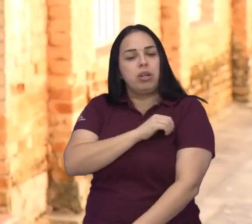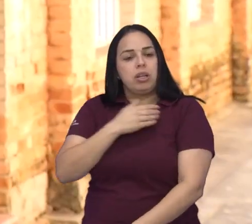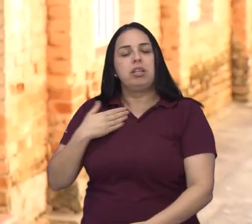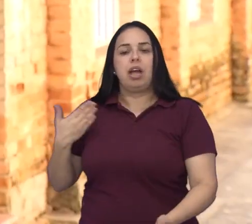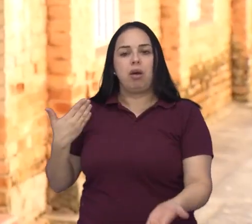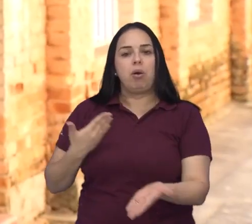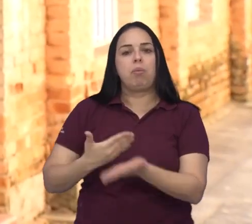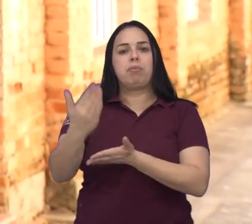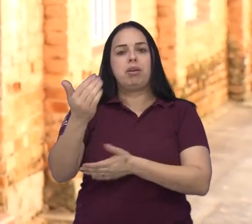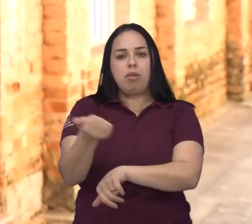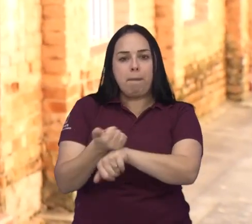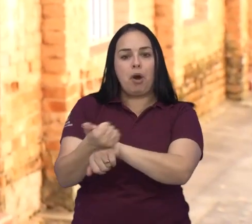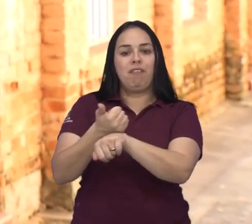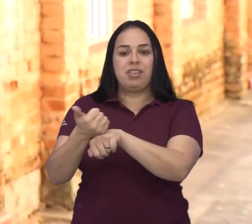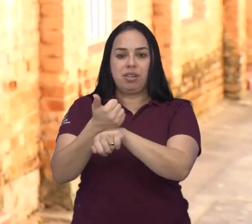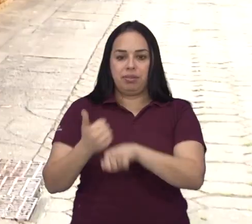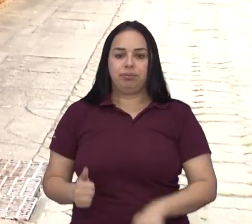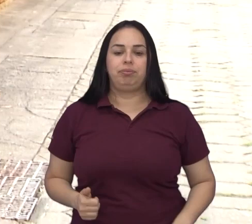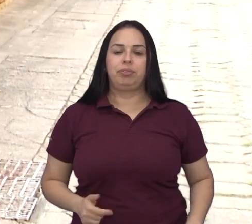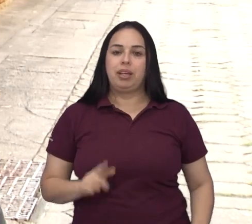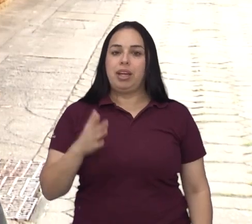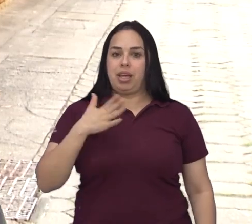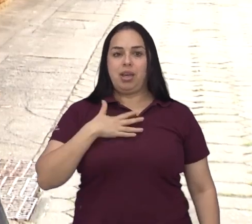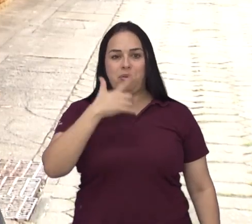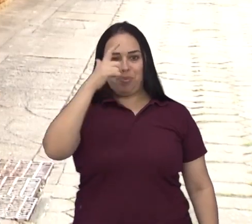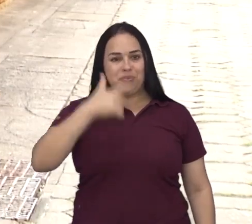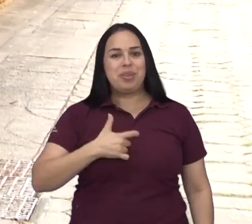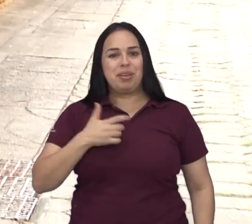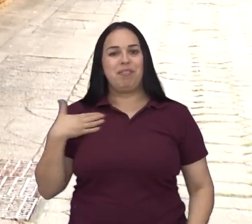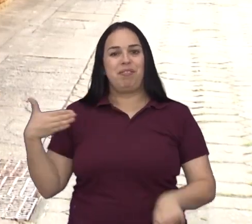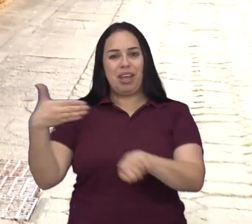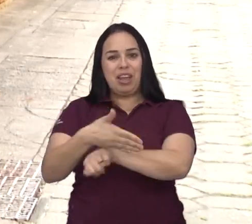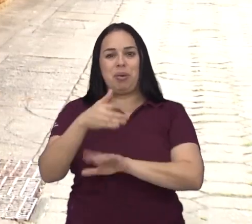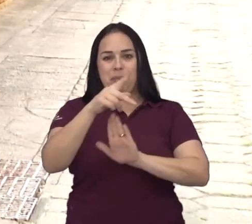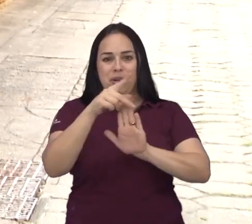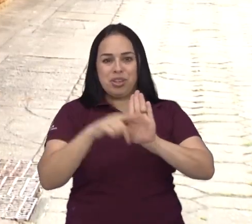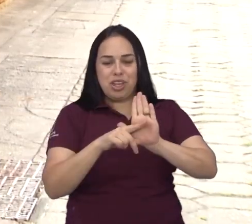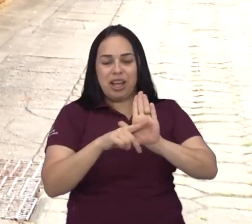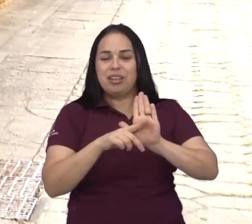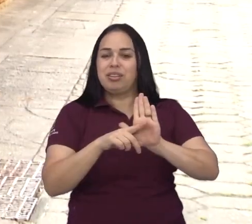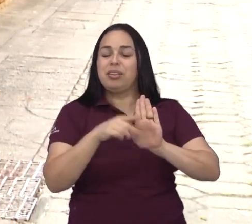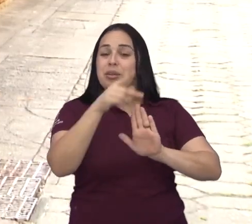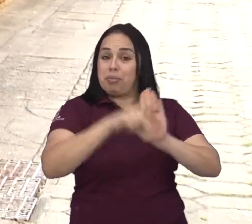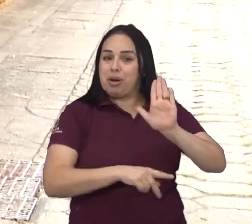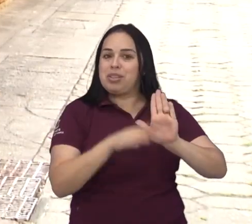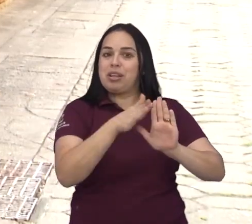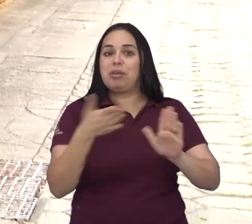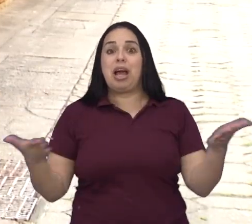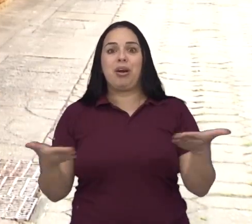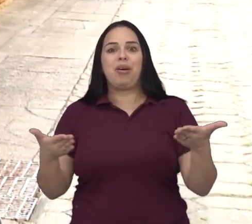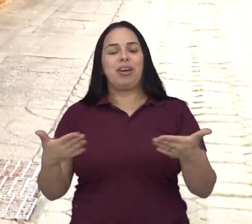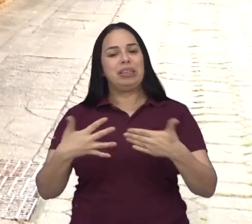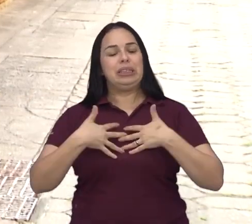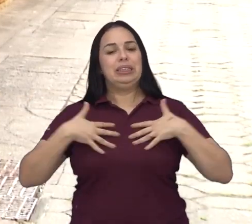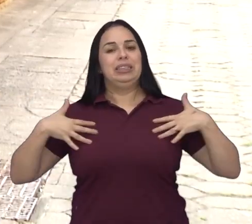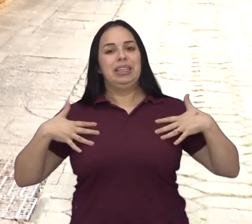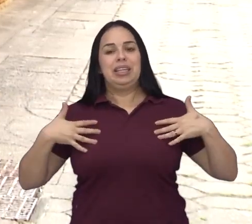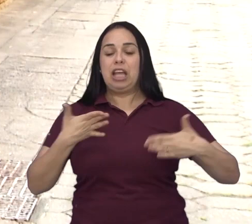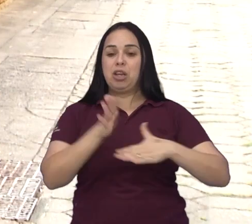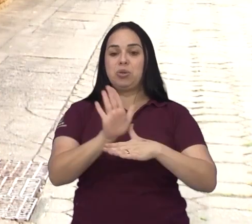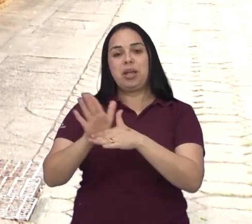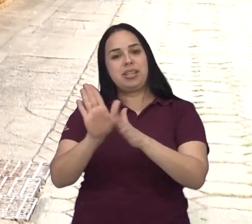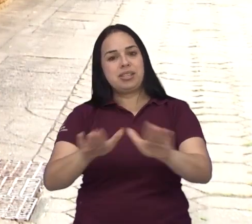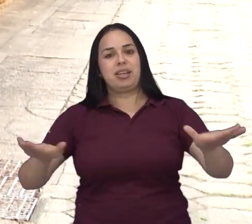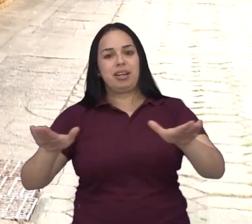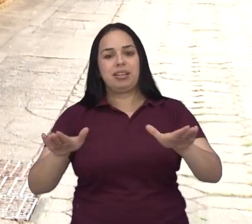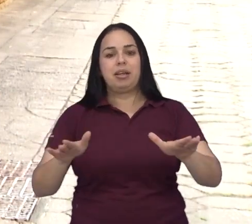de seguir uma carreira profissional. Eu como ex-guri, para mim é muito gratificante hoje fazer parte do projeto, né, e fazer a diferença na